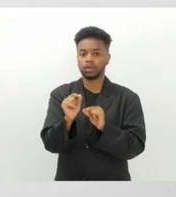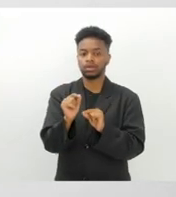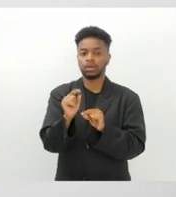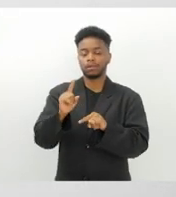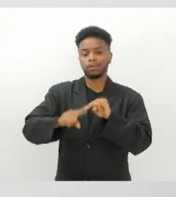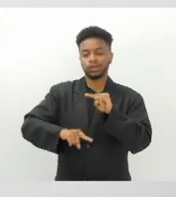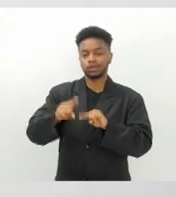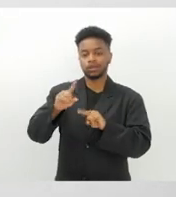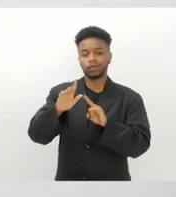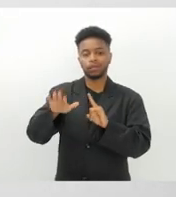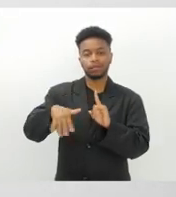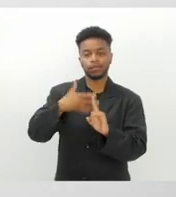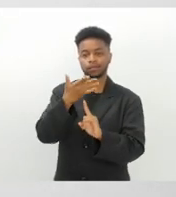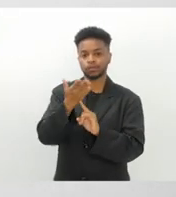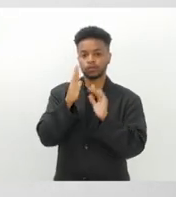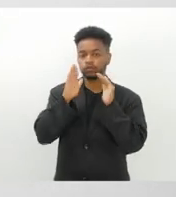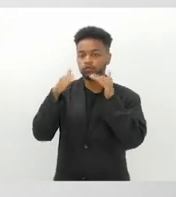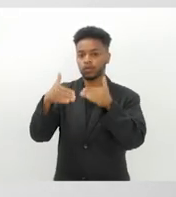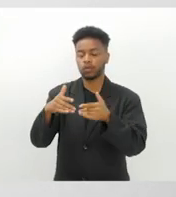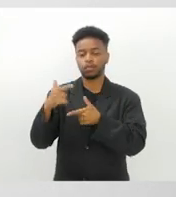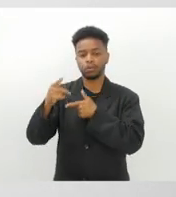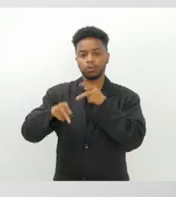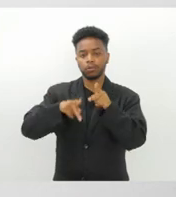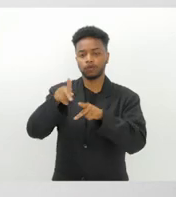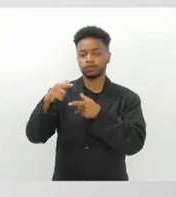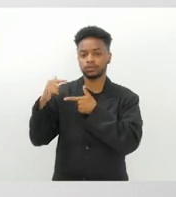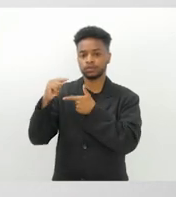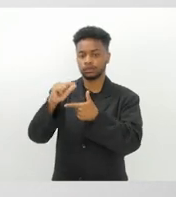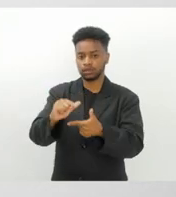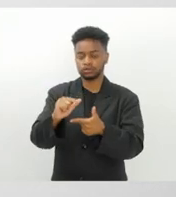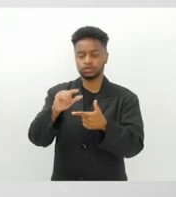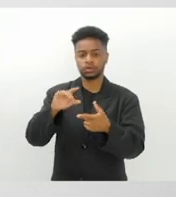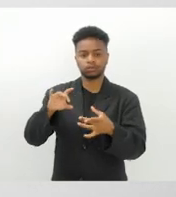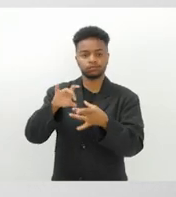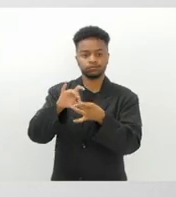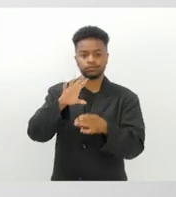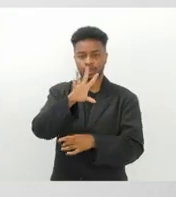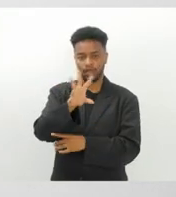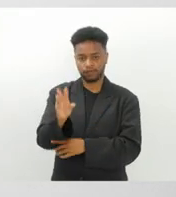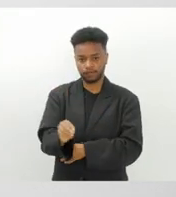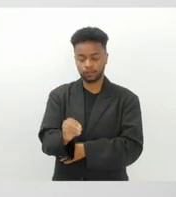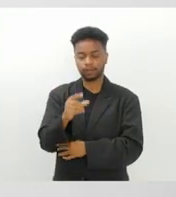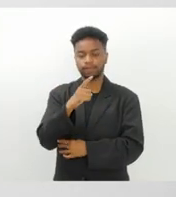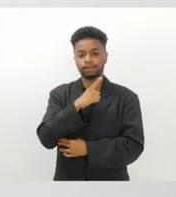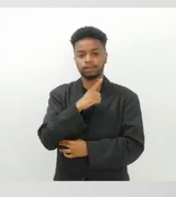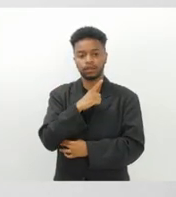Meio Ambiente para os Povos Tradicionais de Matriz Africana. Essa coletânea possui